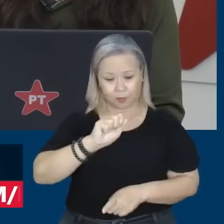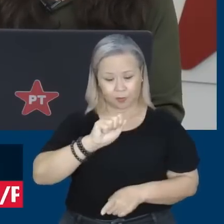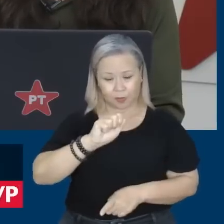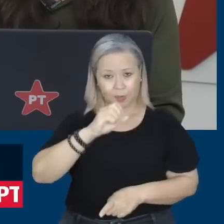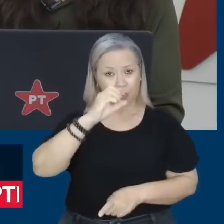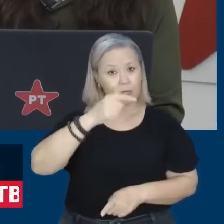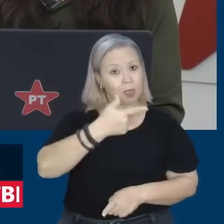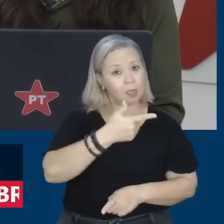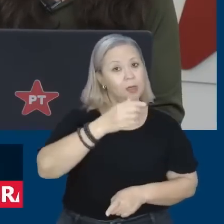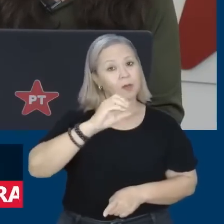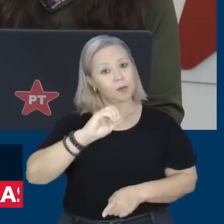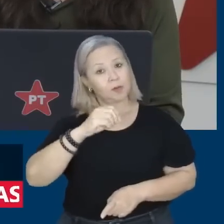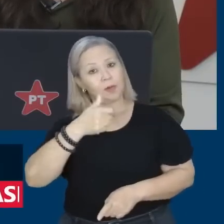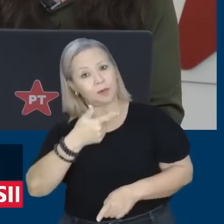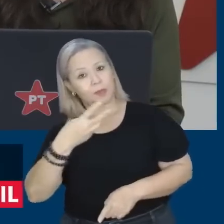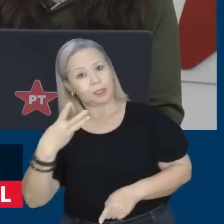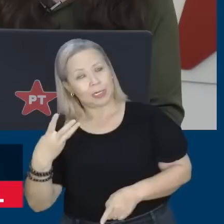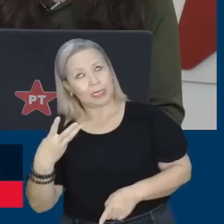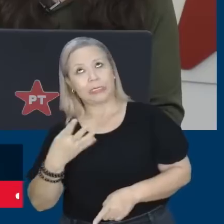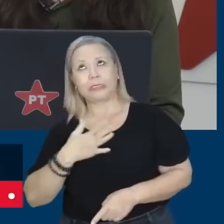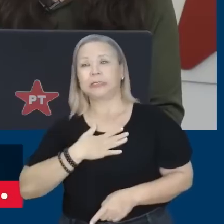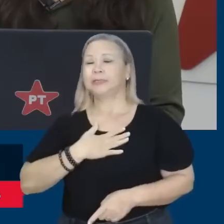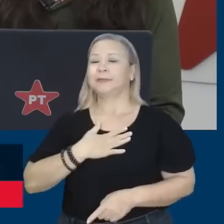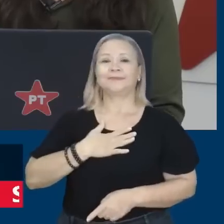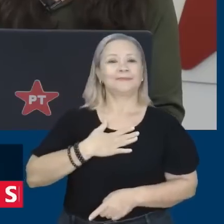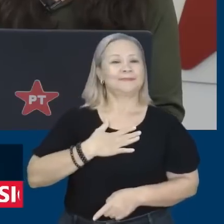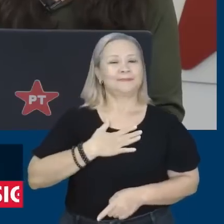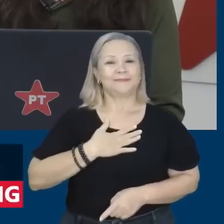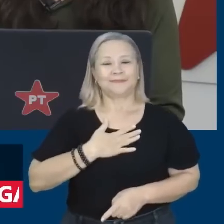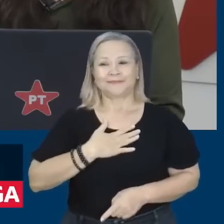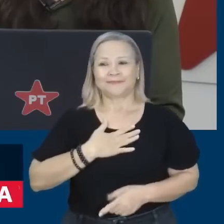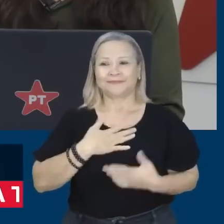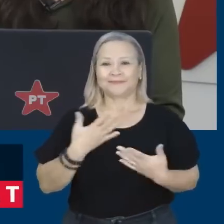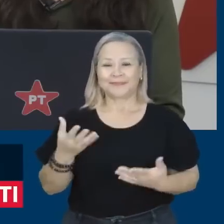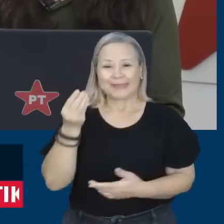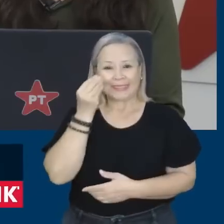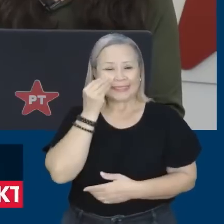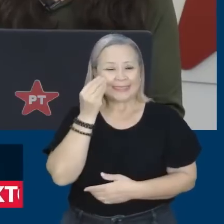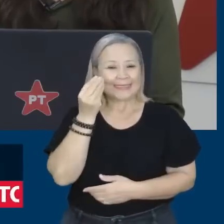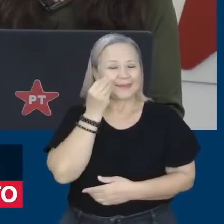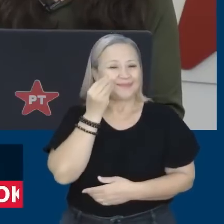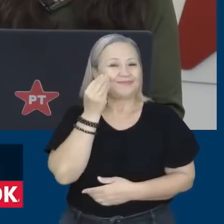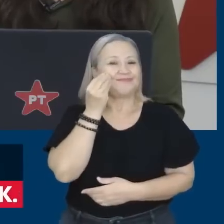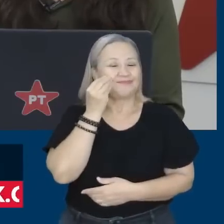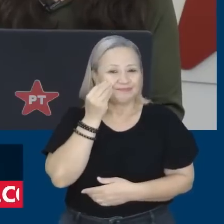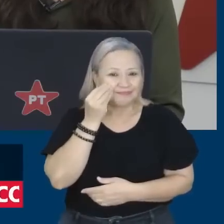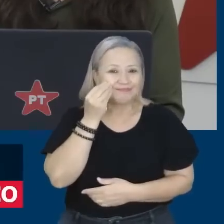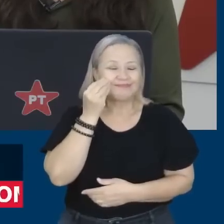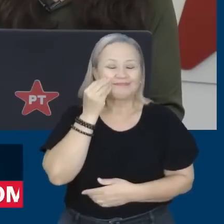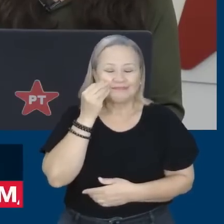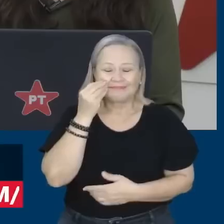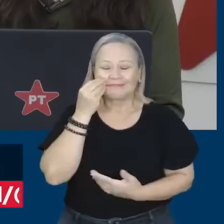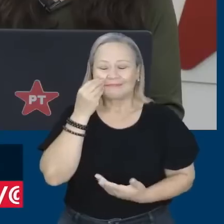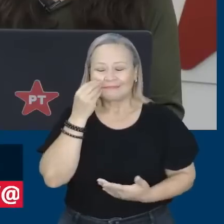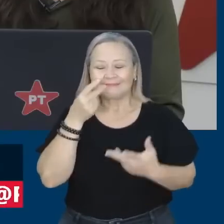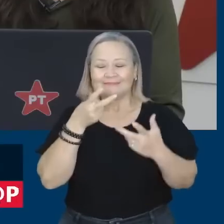1º de janeiro de 2023, meu Deus do céu, eu tô aqui pensando, né, a